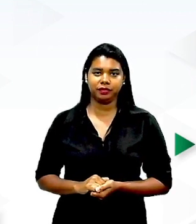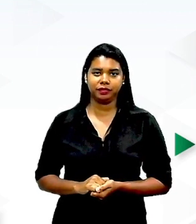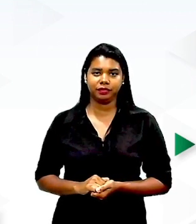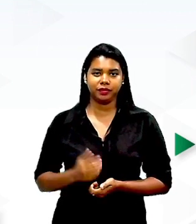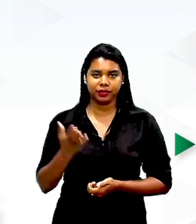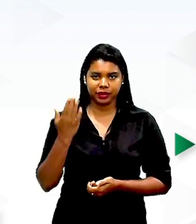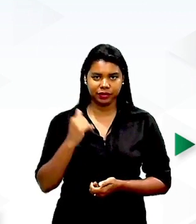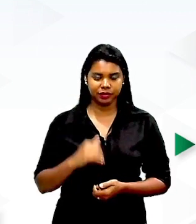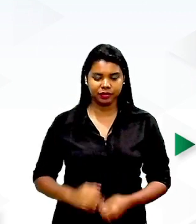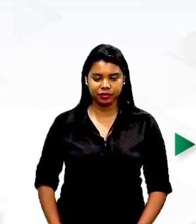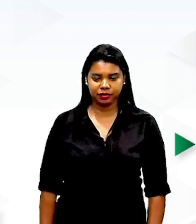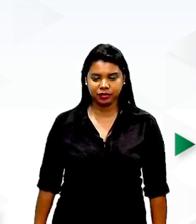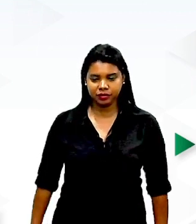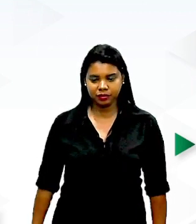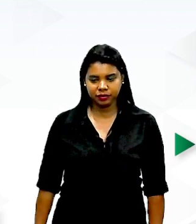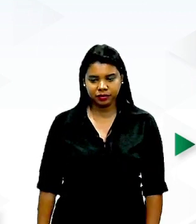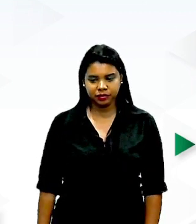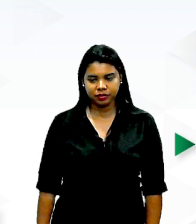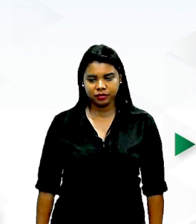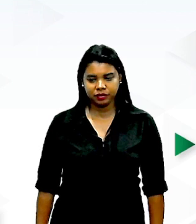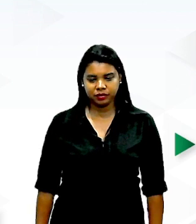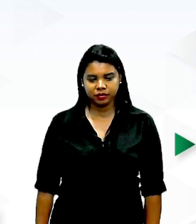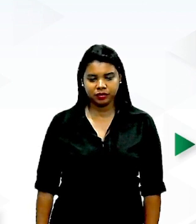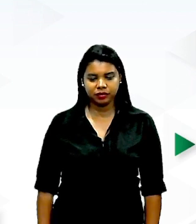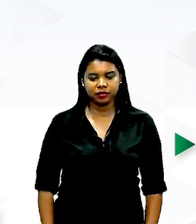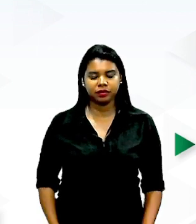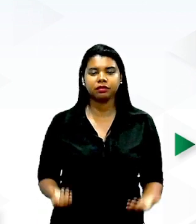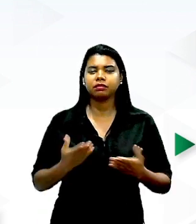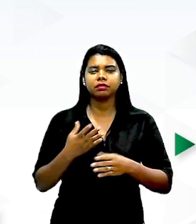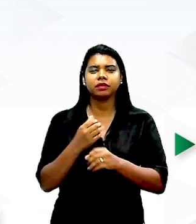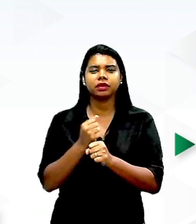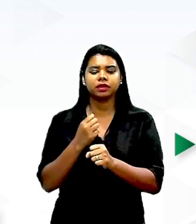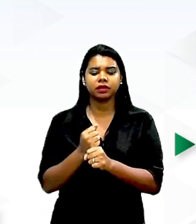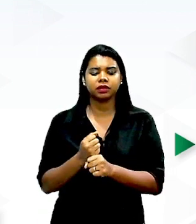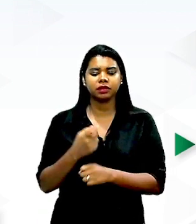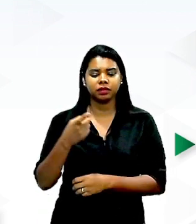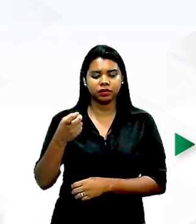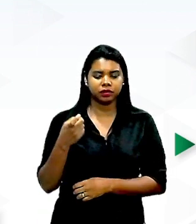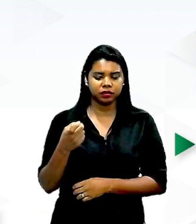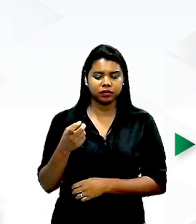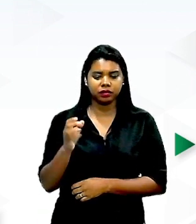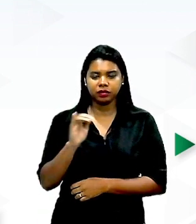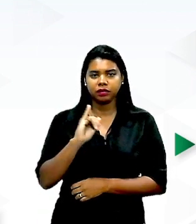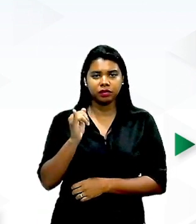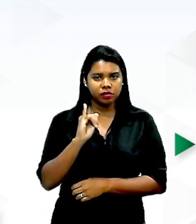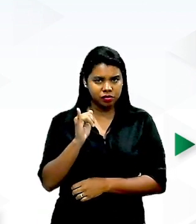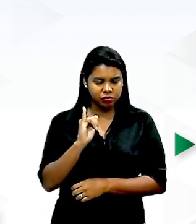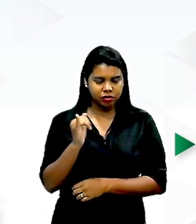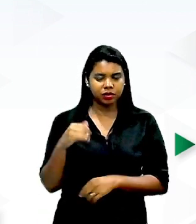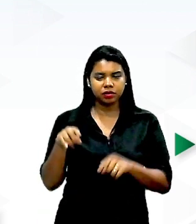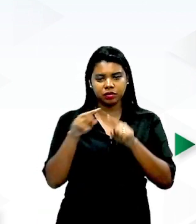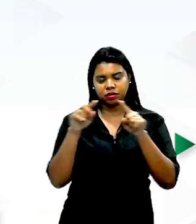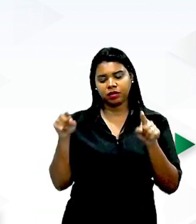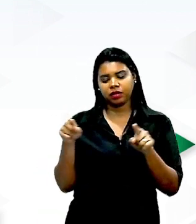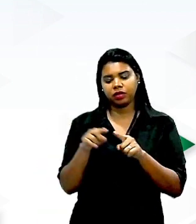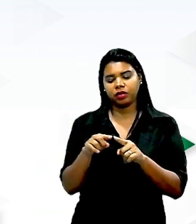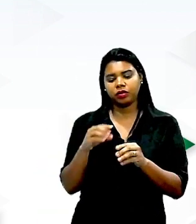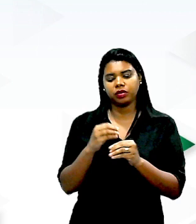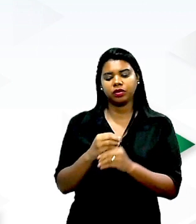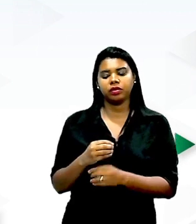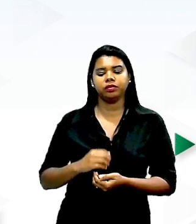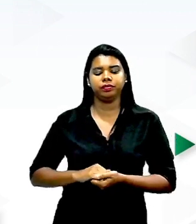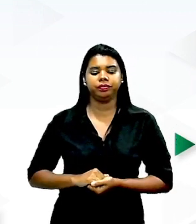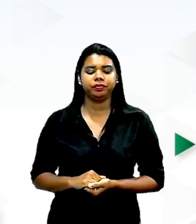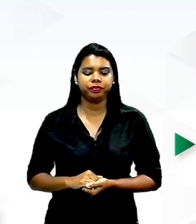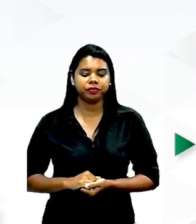Vamos lá. Questão 2. Qual é o valor de x considerando que os ângulos internos de um triângulo mede x, 2x e